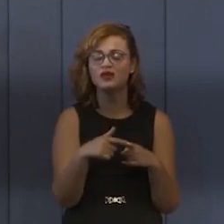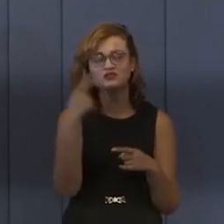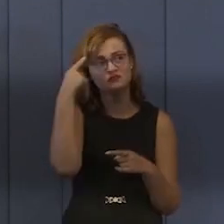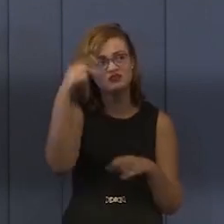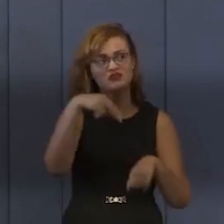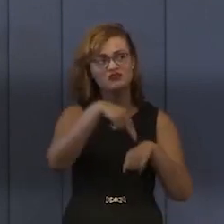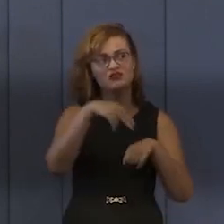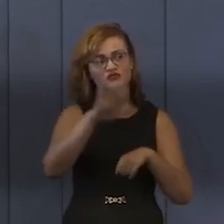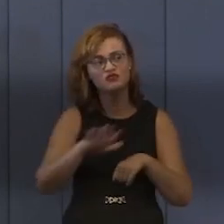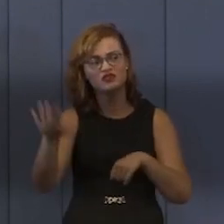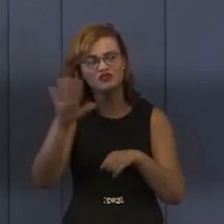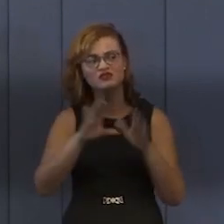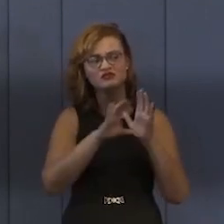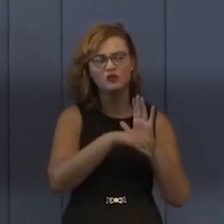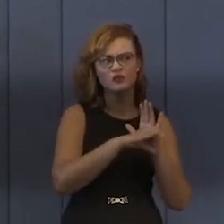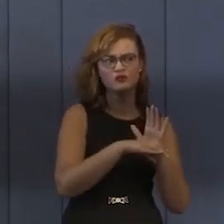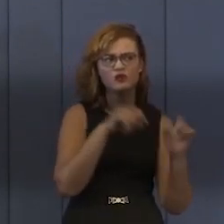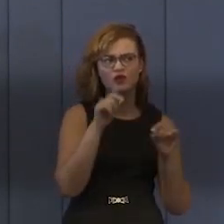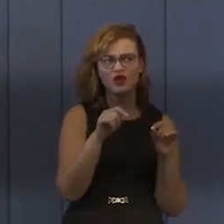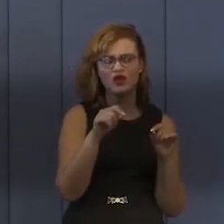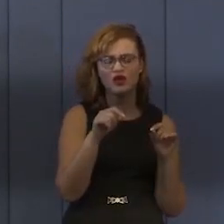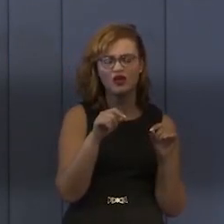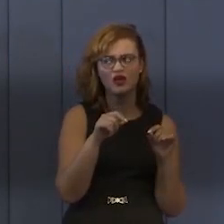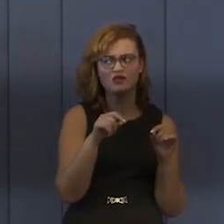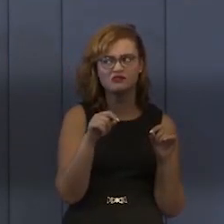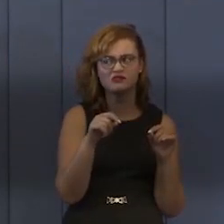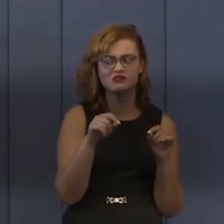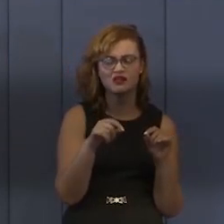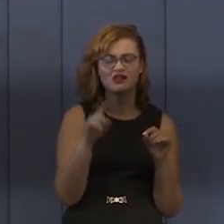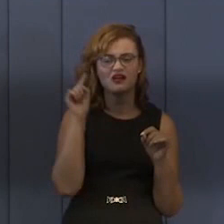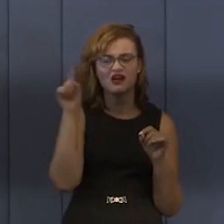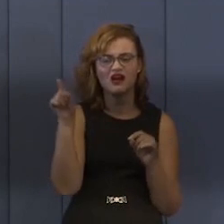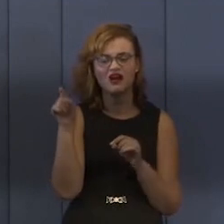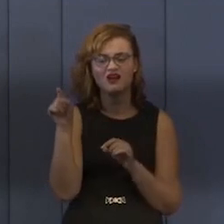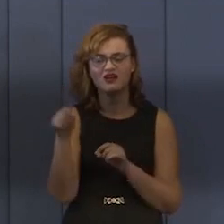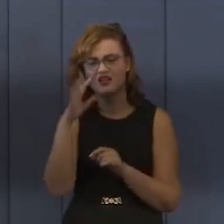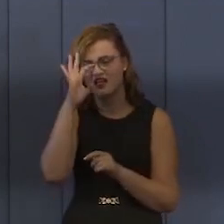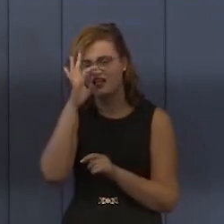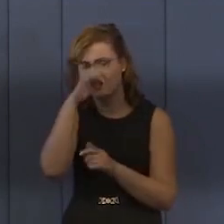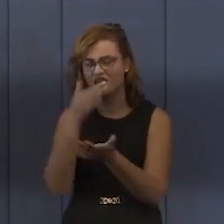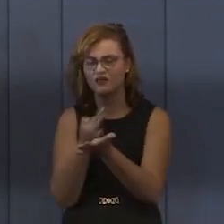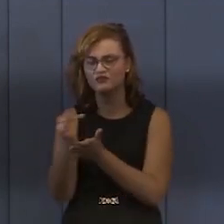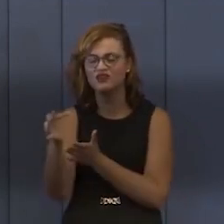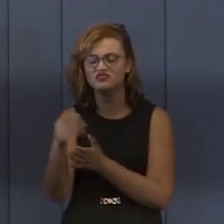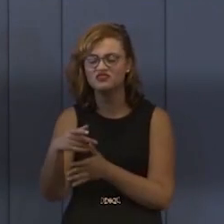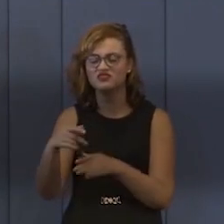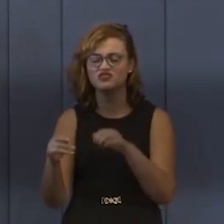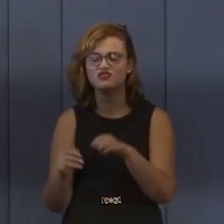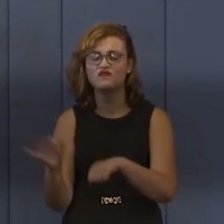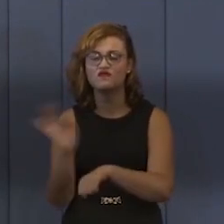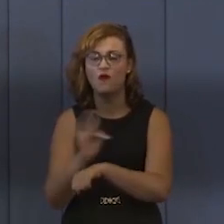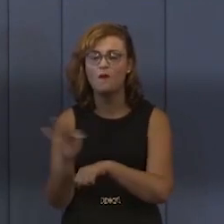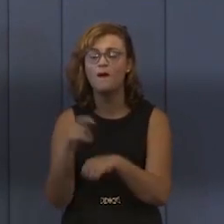nós subvertemos o conceito de nacionalismo a um estado de coisas em que, para que eu possa